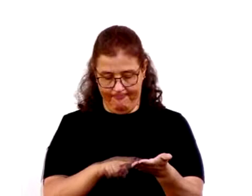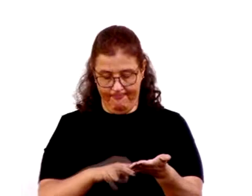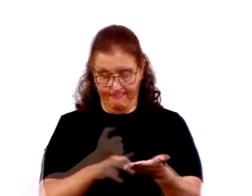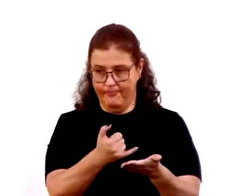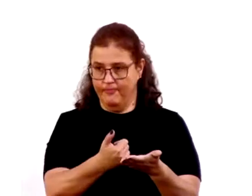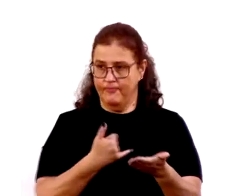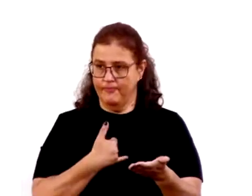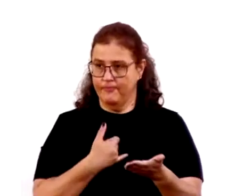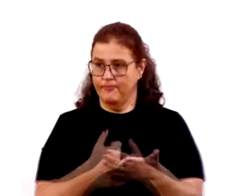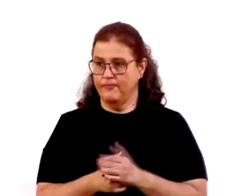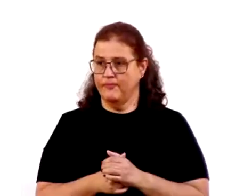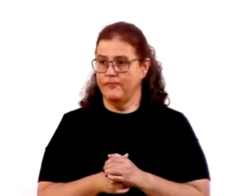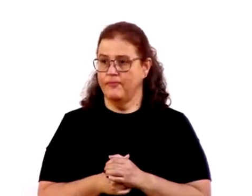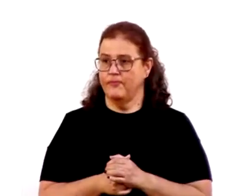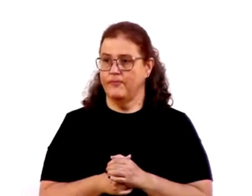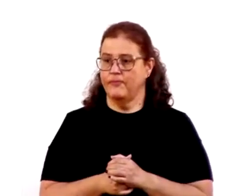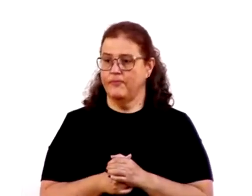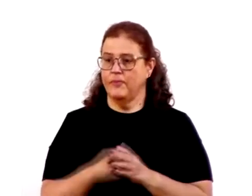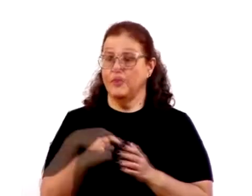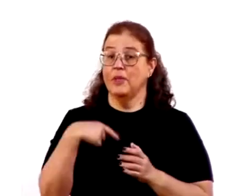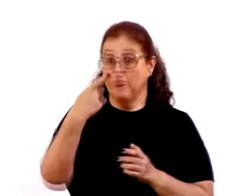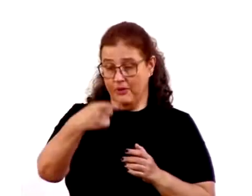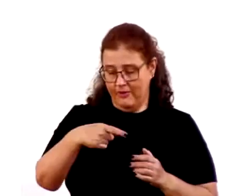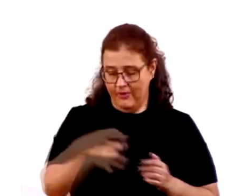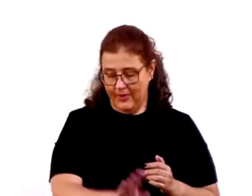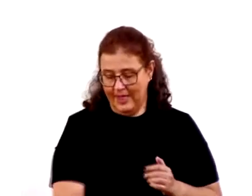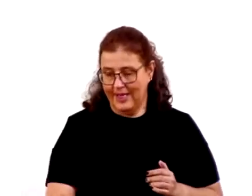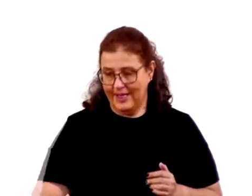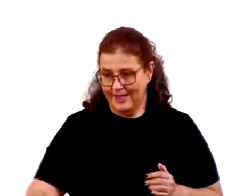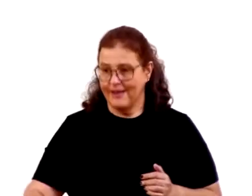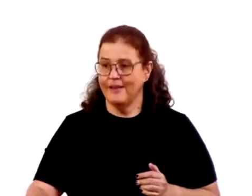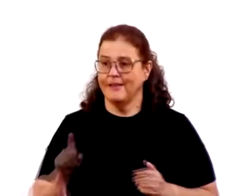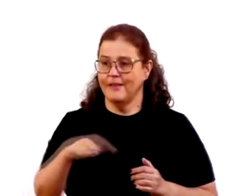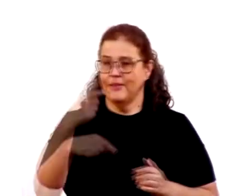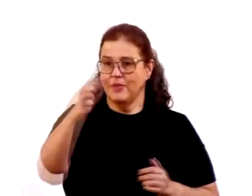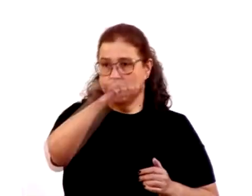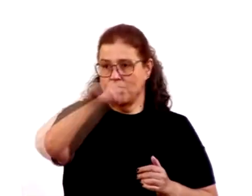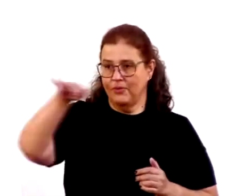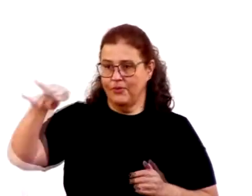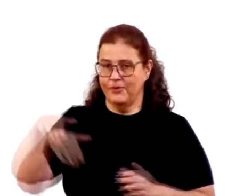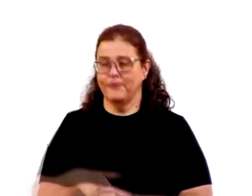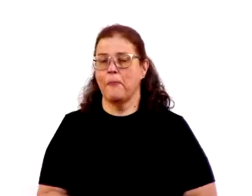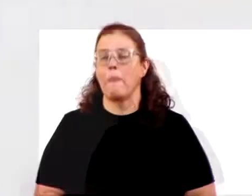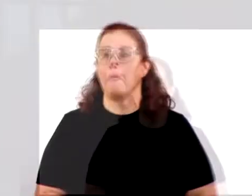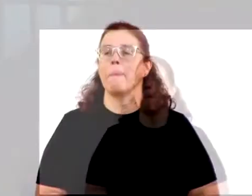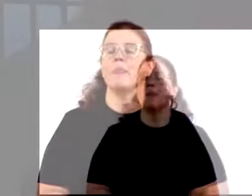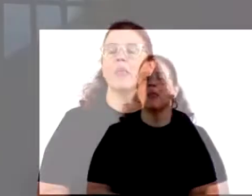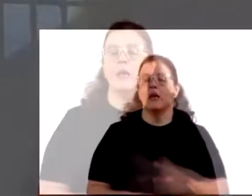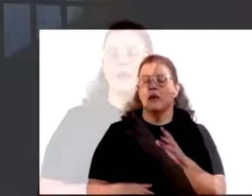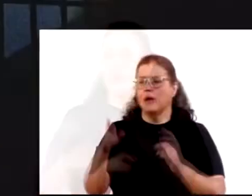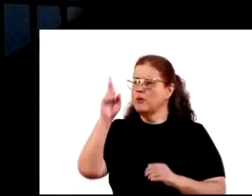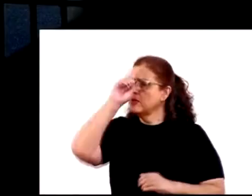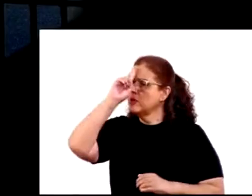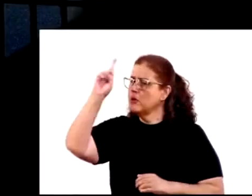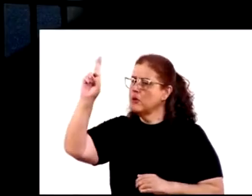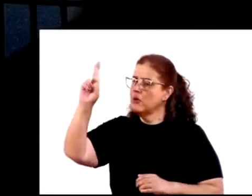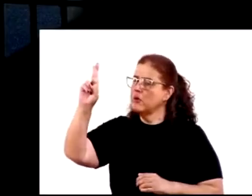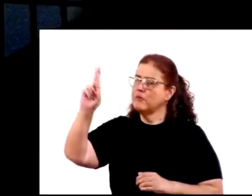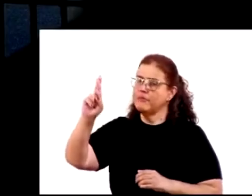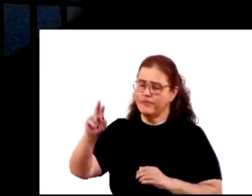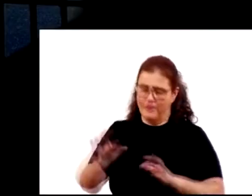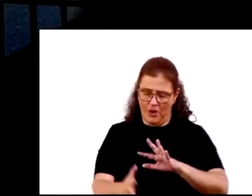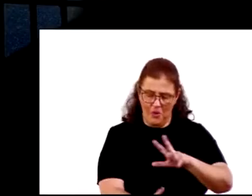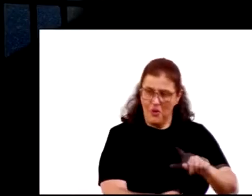ler o Salmo, logo depois vou falar com as crianças e também com os adultos. Salmo de Davi. Ao Senhor pertence a